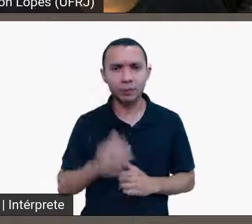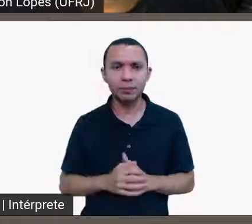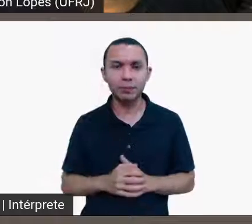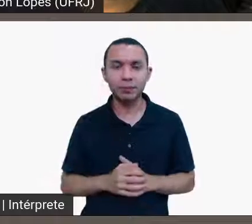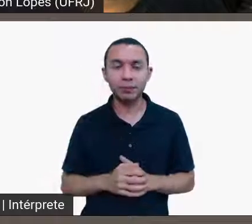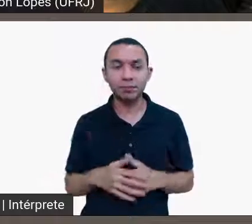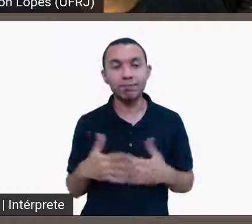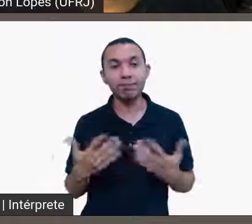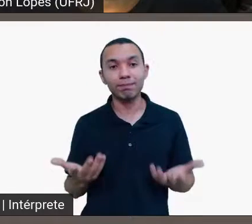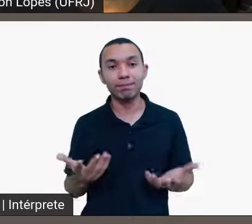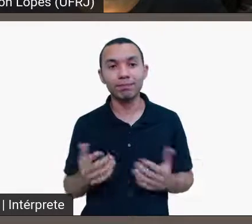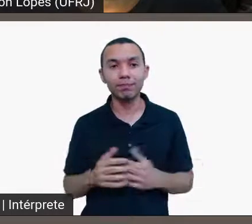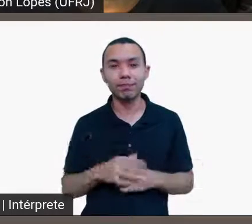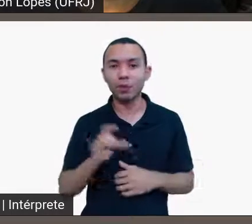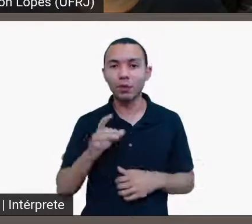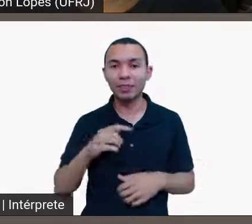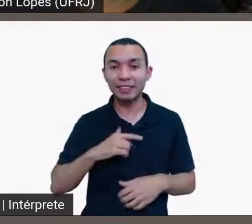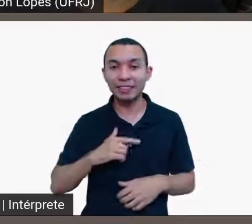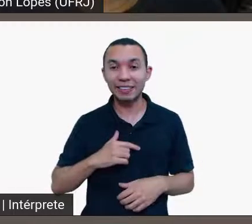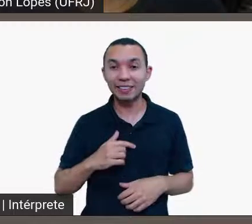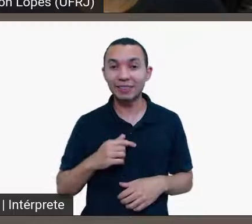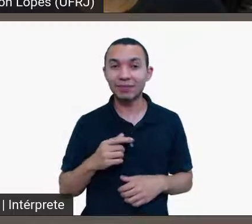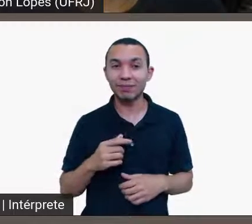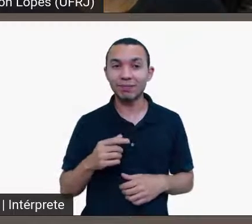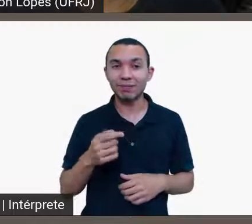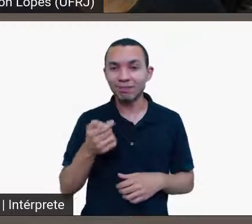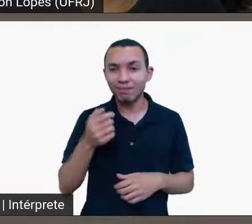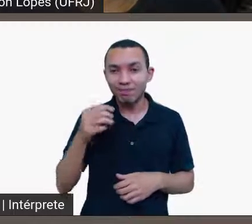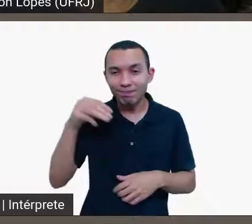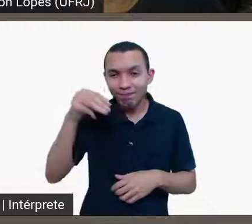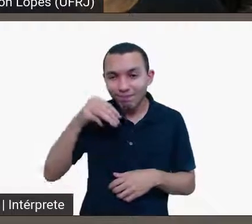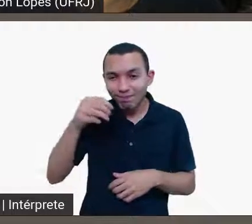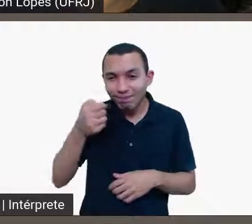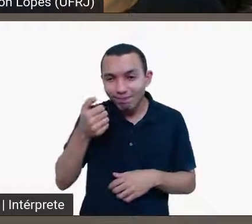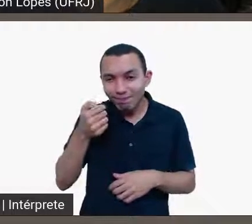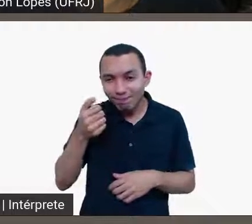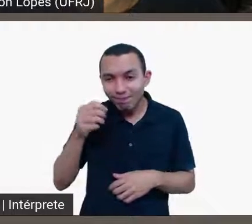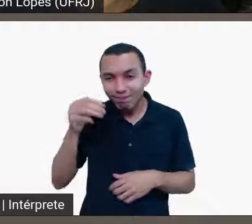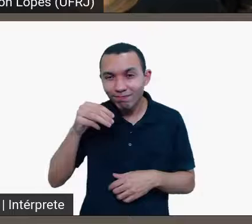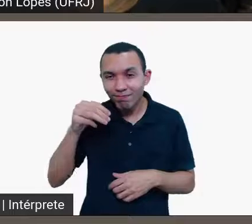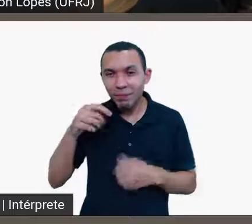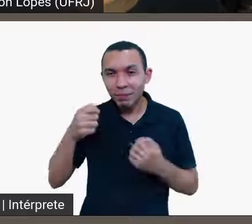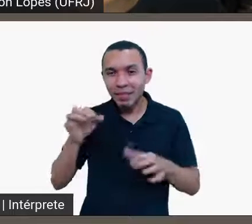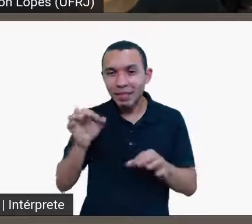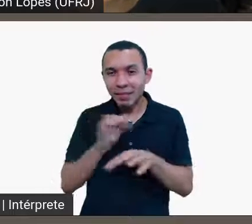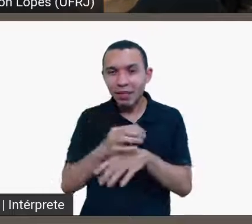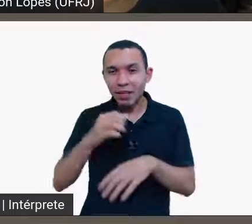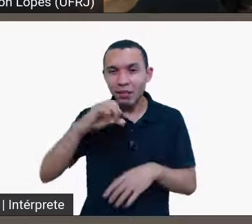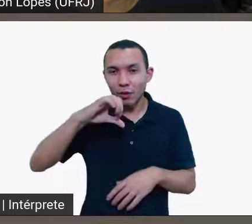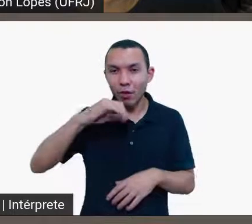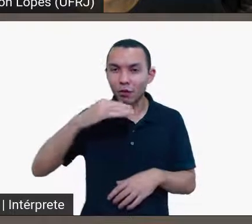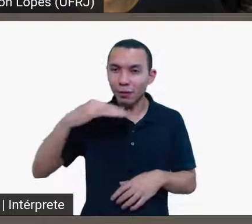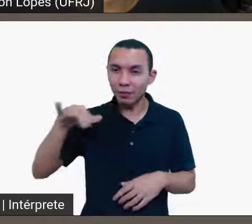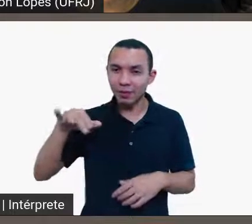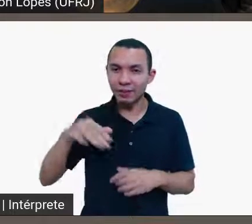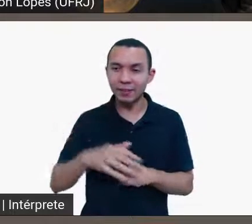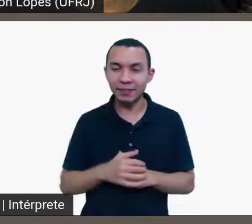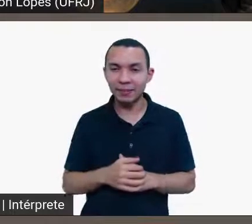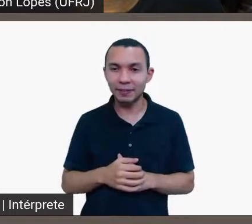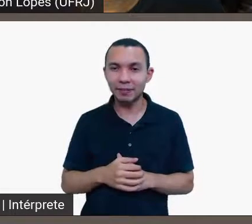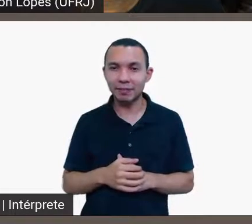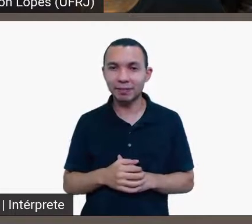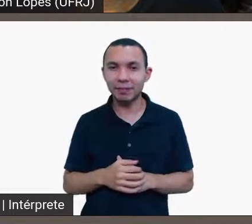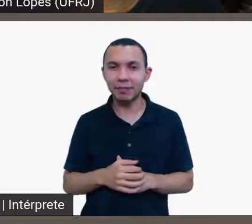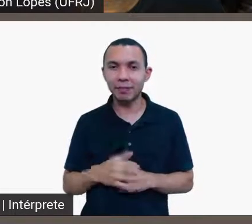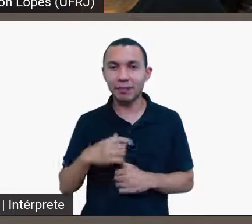Bom, a gente só tem mais poucos minutos, a gente tem que terminar às 9h30, então eu tenho aqui